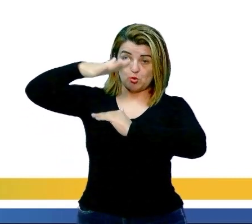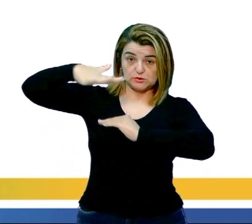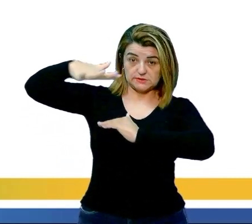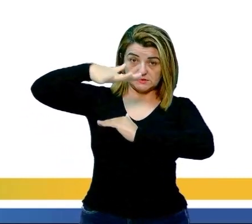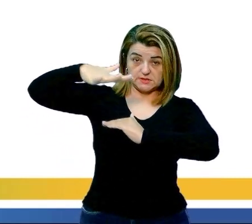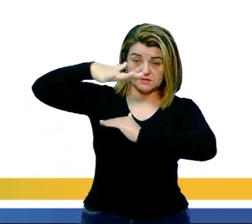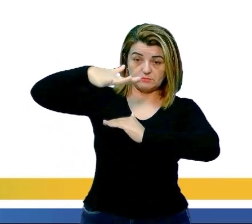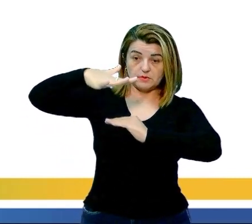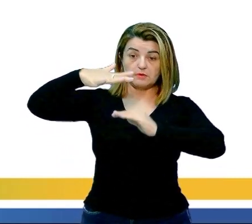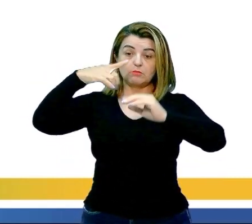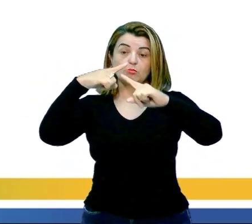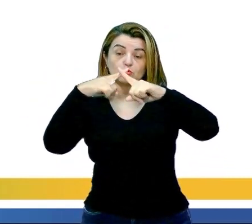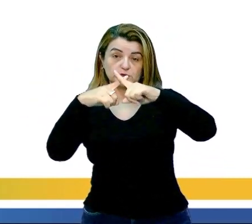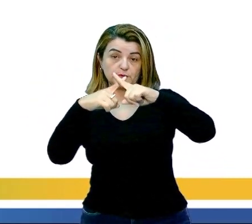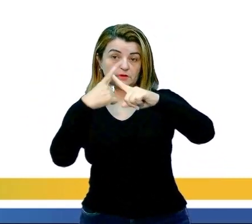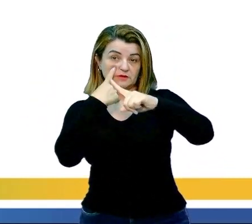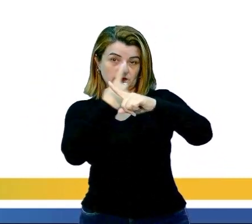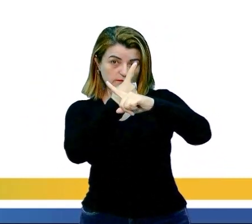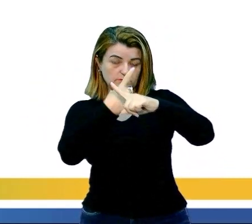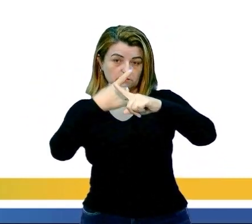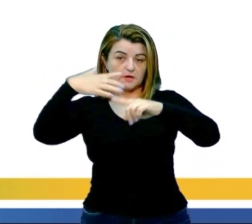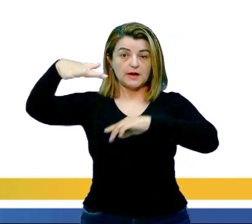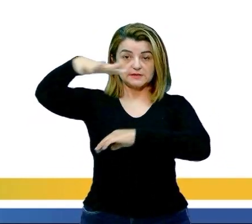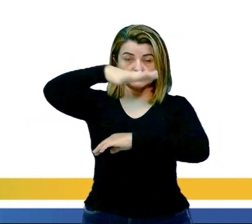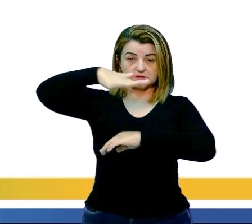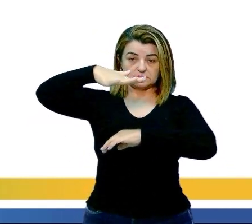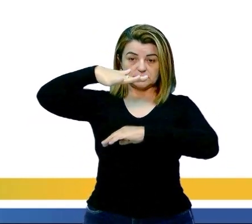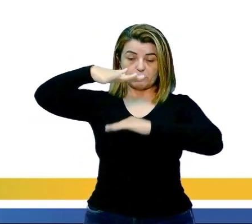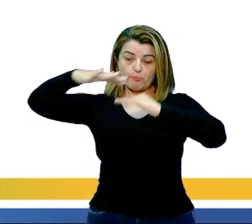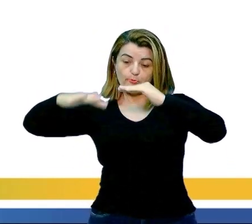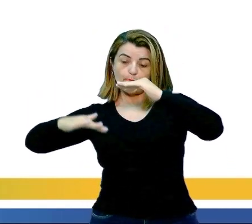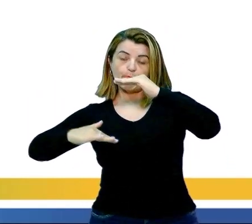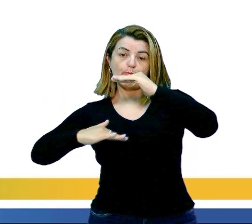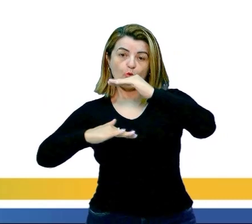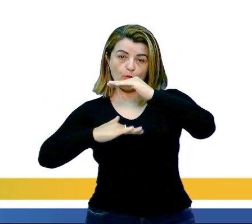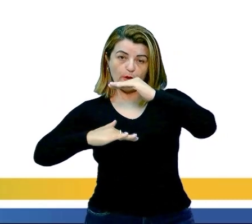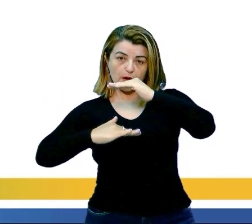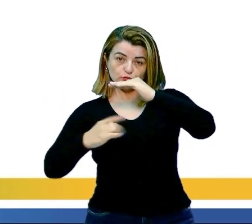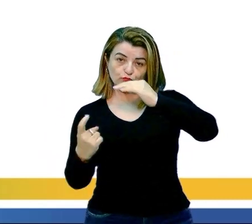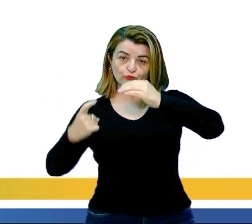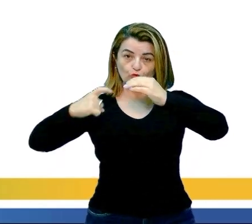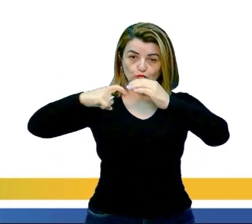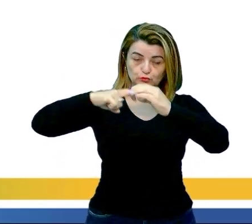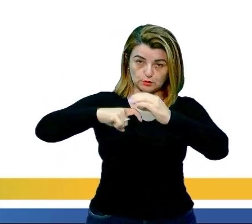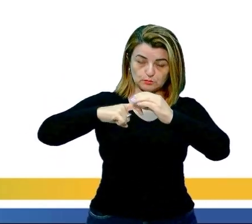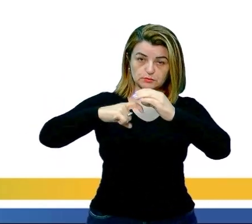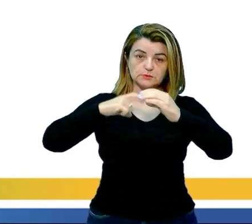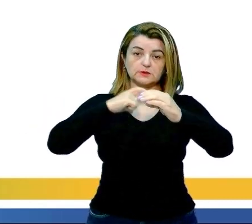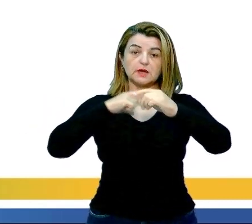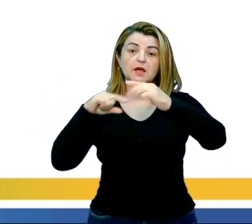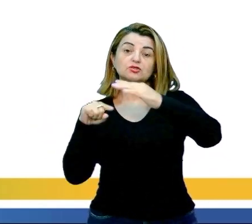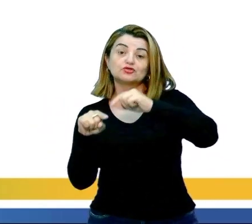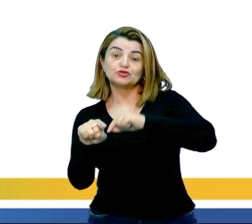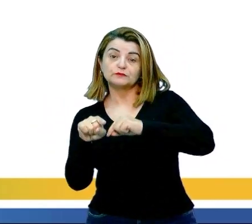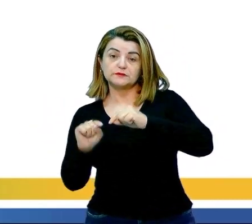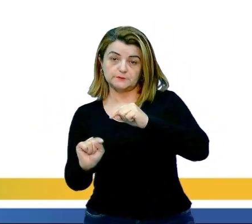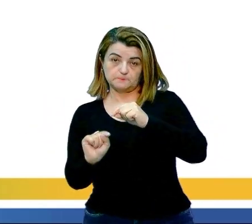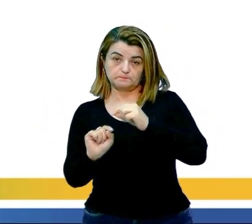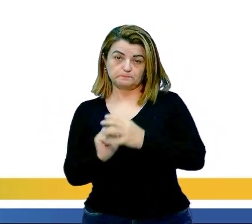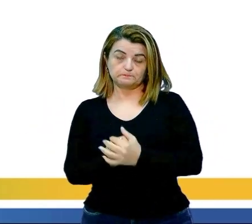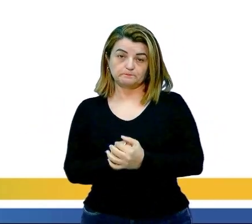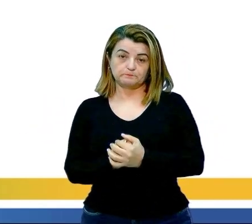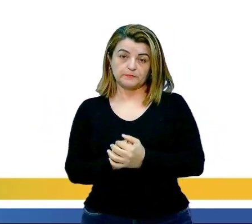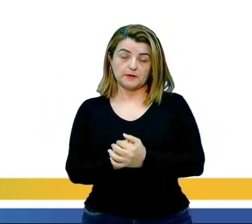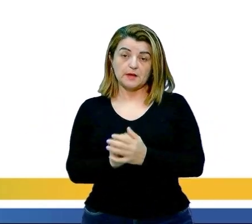multiplicamos, aonde acrescentamos zeros. Por baixo, voltando, nós fazemos a divisão. Ou